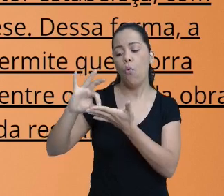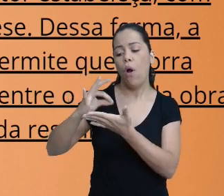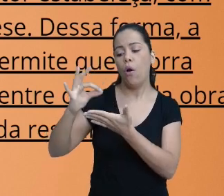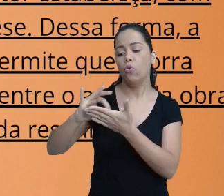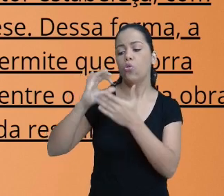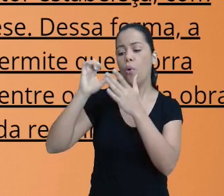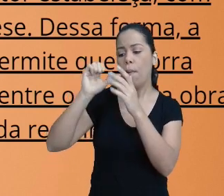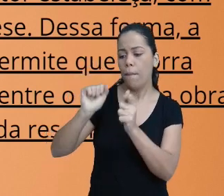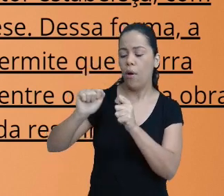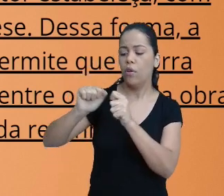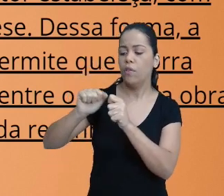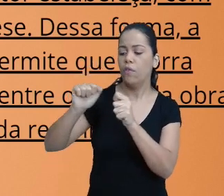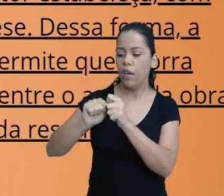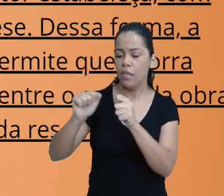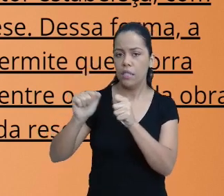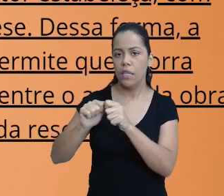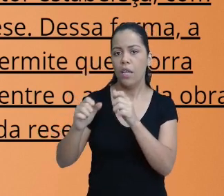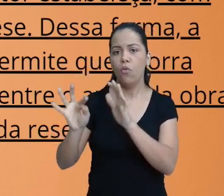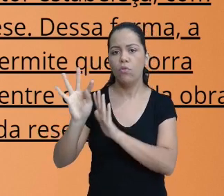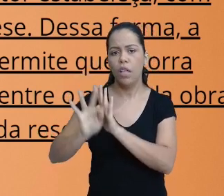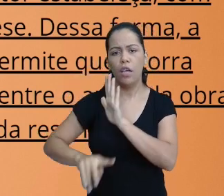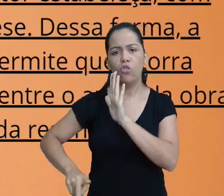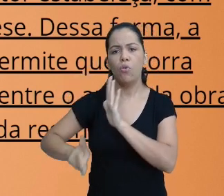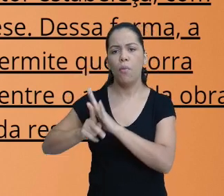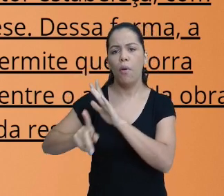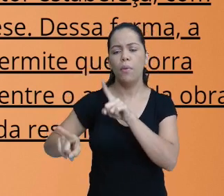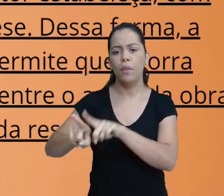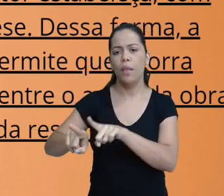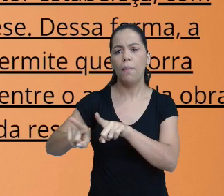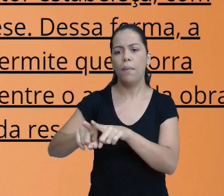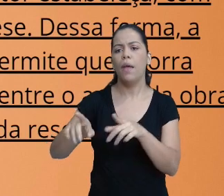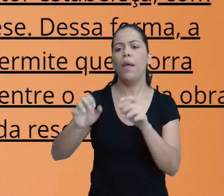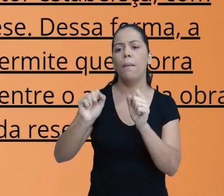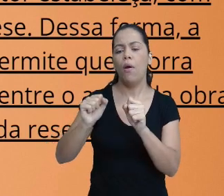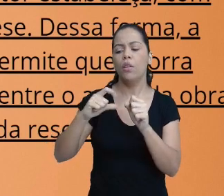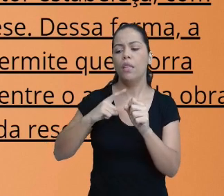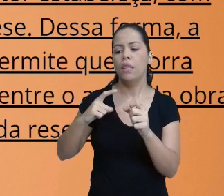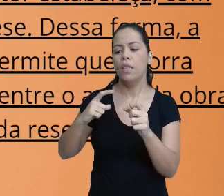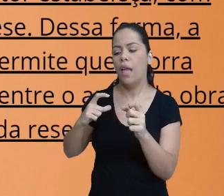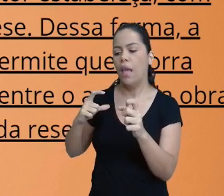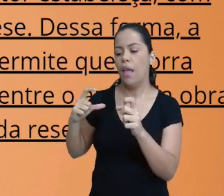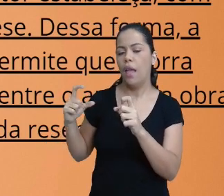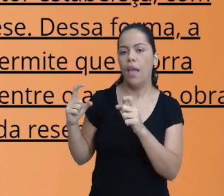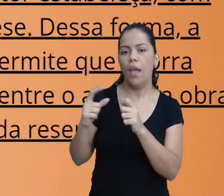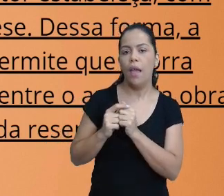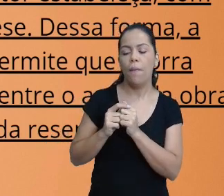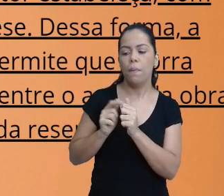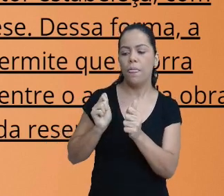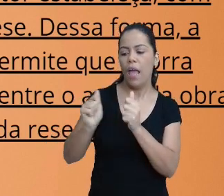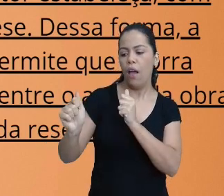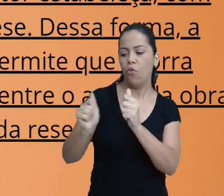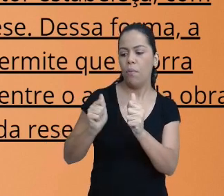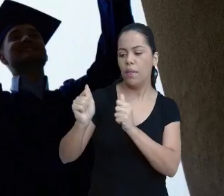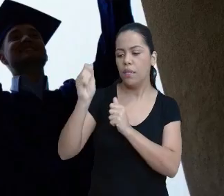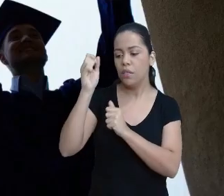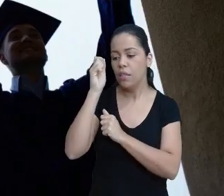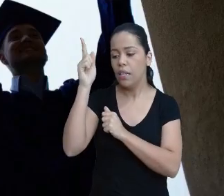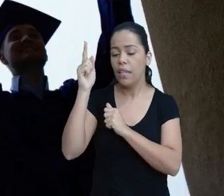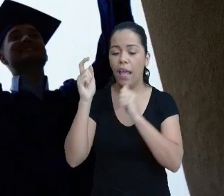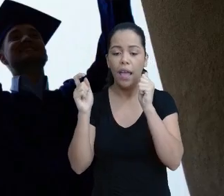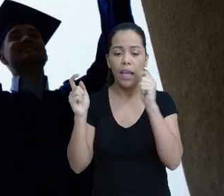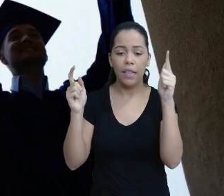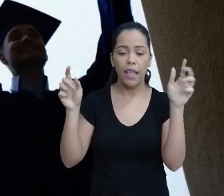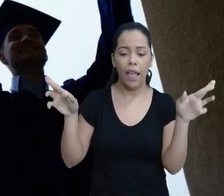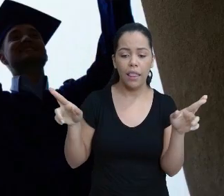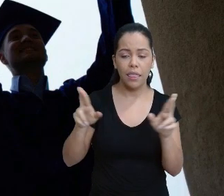uma tese. Dessa forma, a resenha crítica permite que ocorra um confronto de ideias entre o autor da obra e o autor